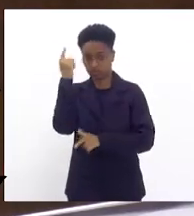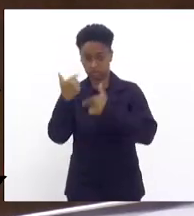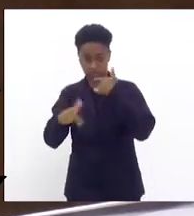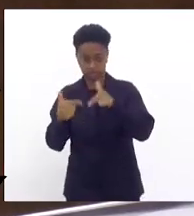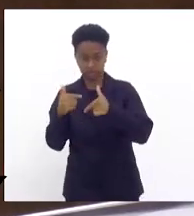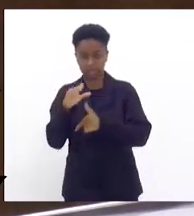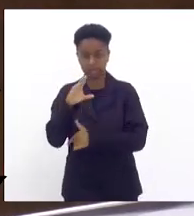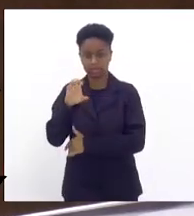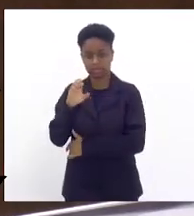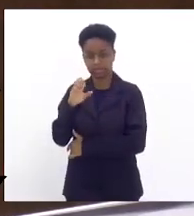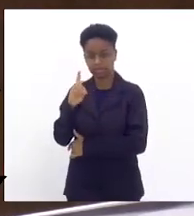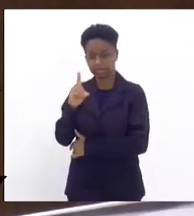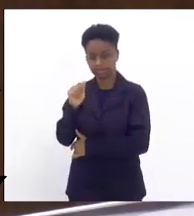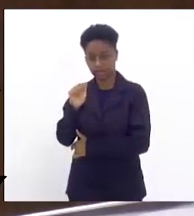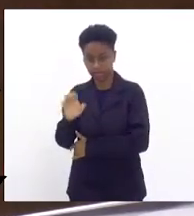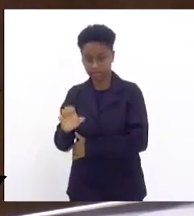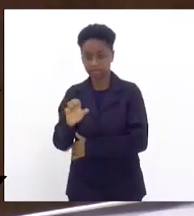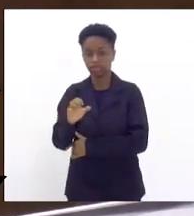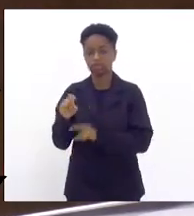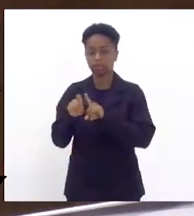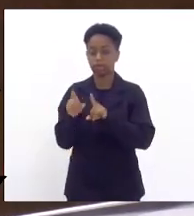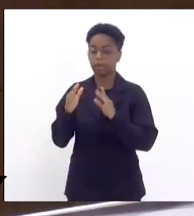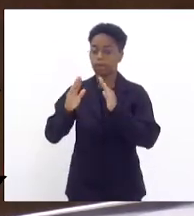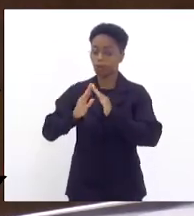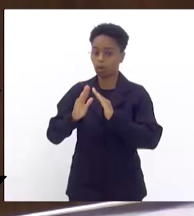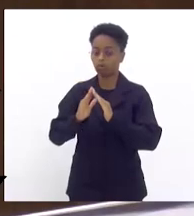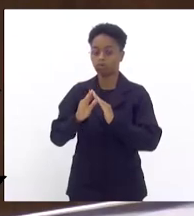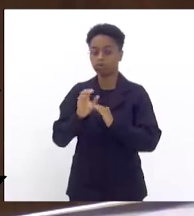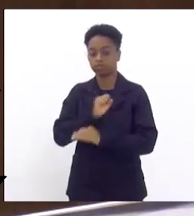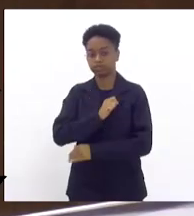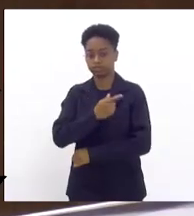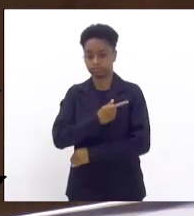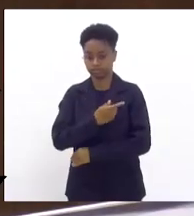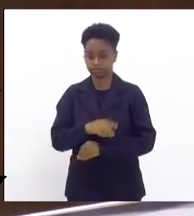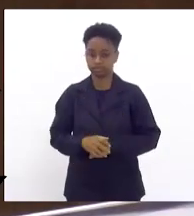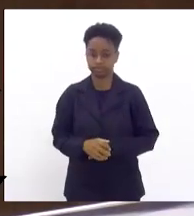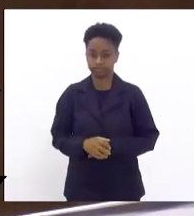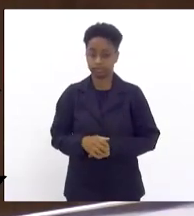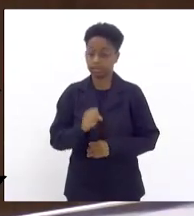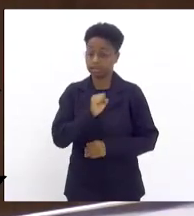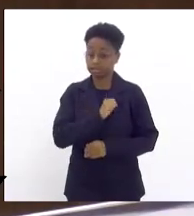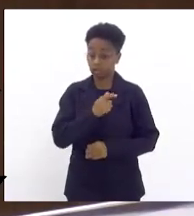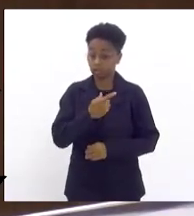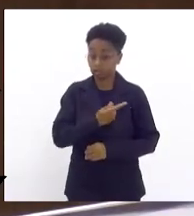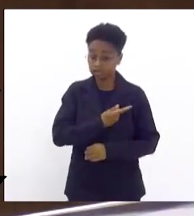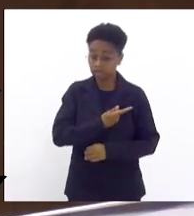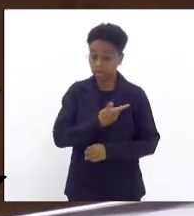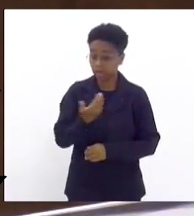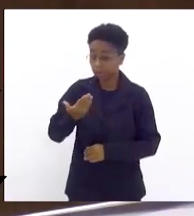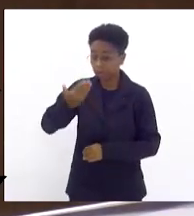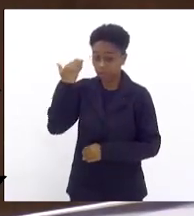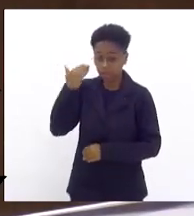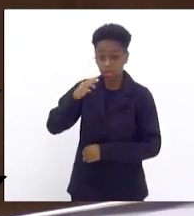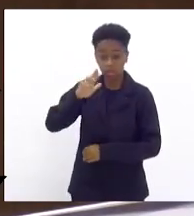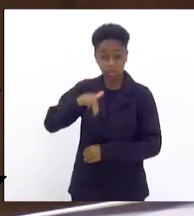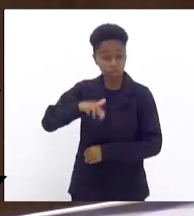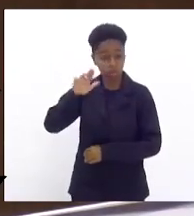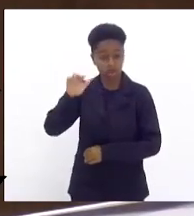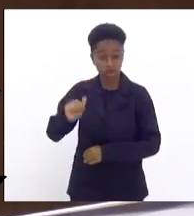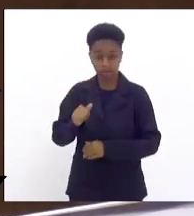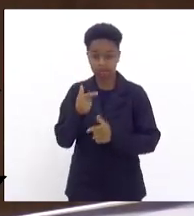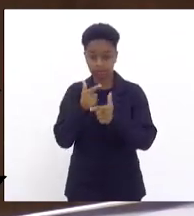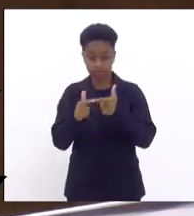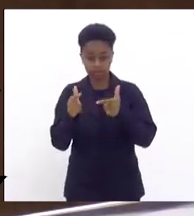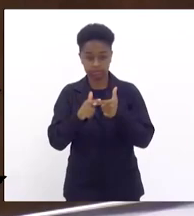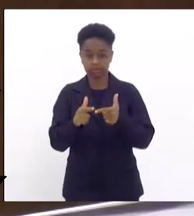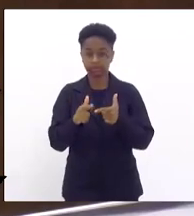SEDAI, do saneamento do Leste Fluminense, e moro em São Gonçalo. São Gonçalo nunca teve problema de abastecimento de água como está